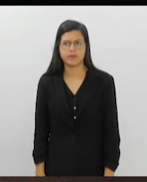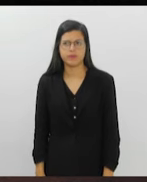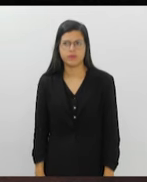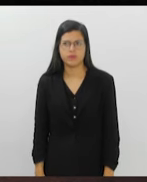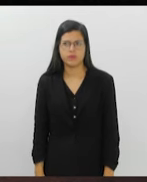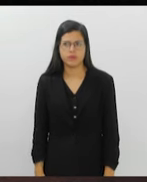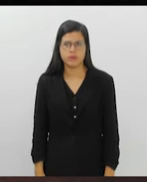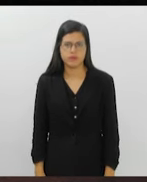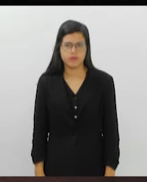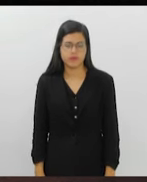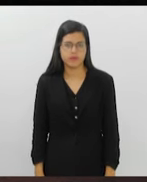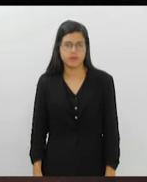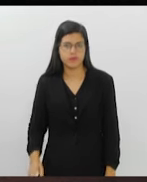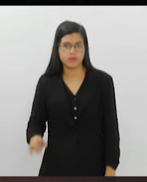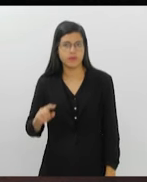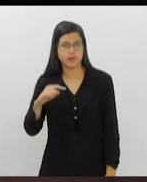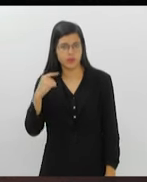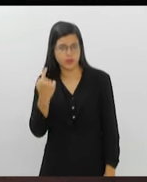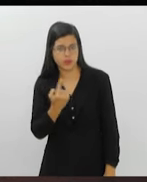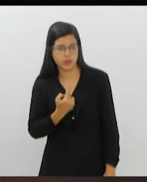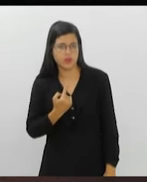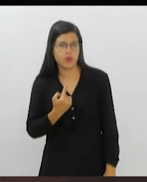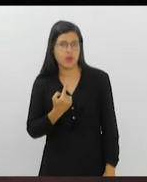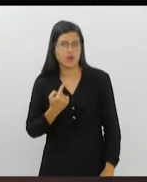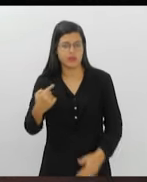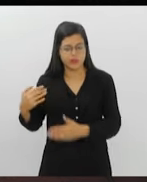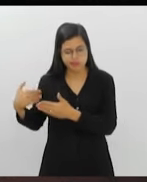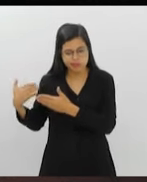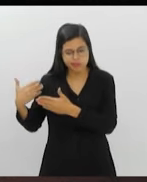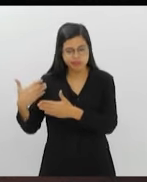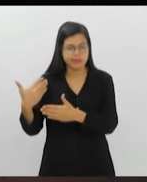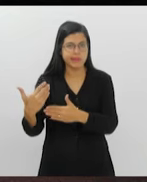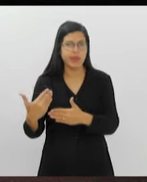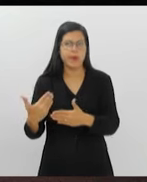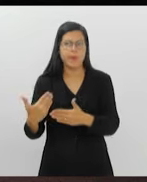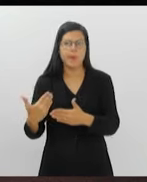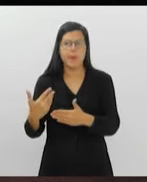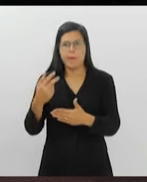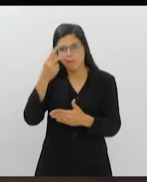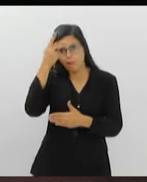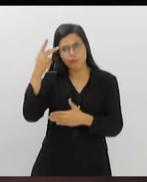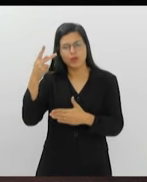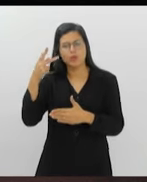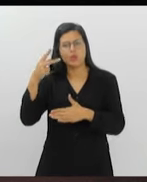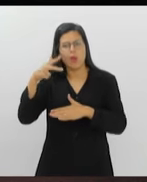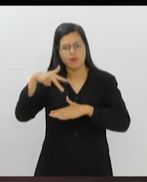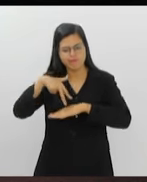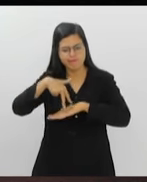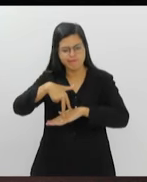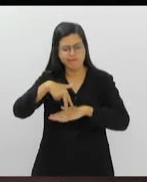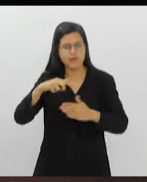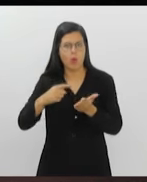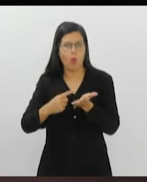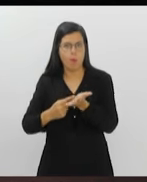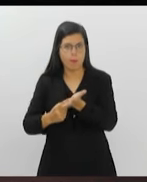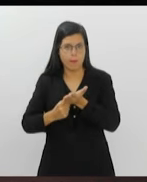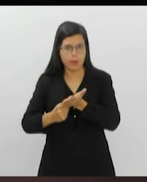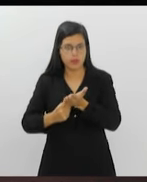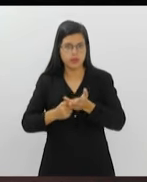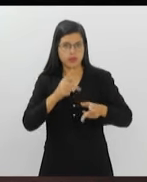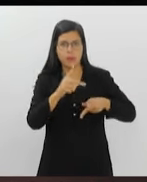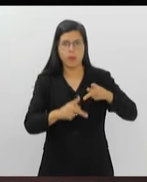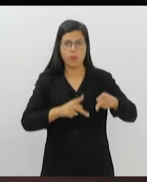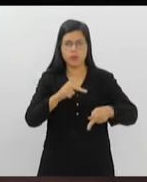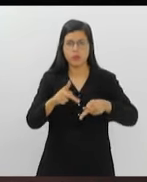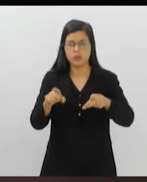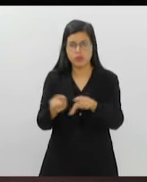a gente vem levantando ao longo do tempo pessoas probas e comprometidas. E a população deve se imbuir